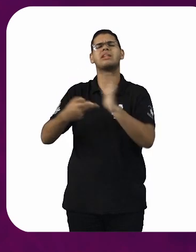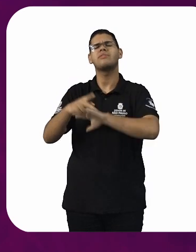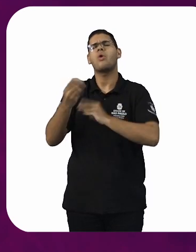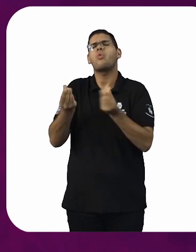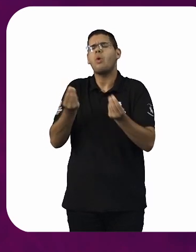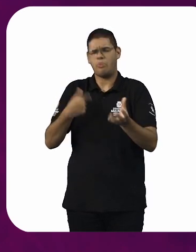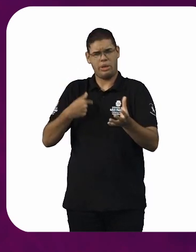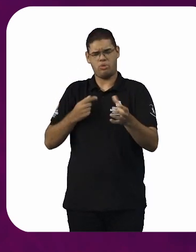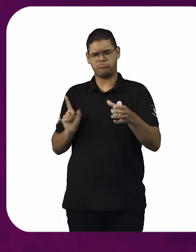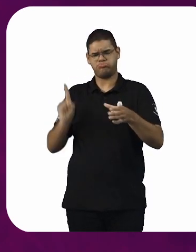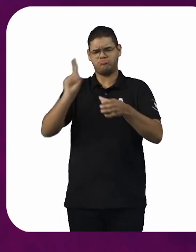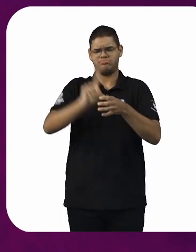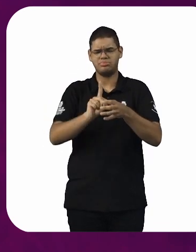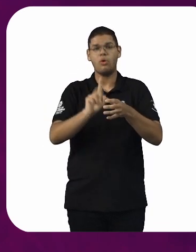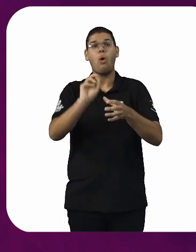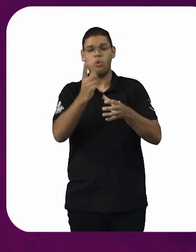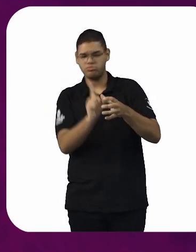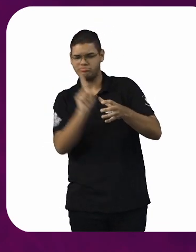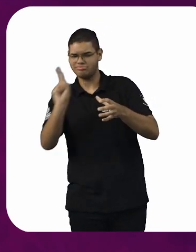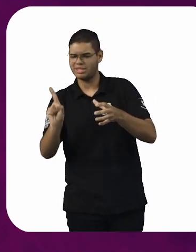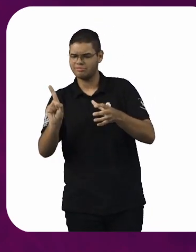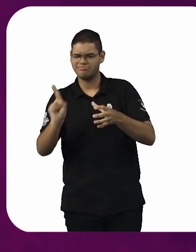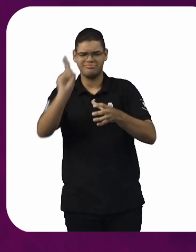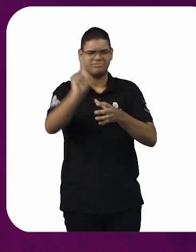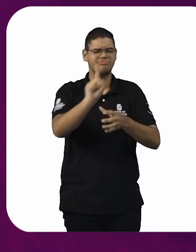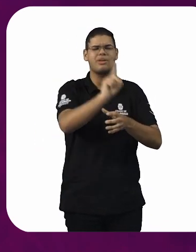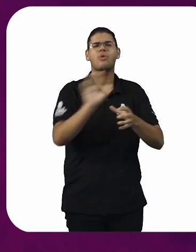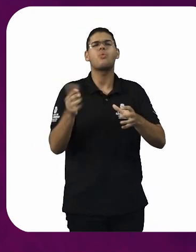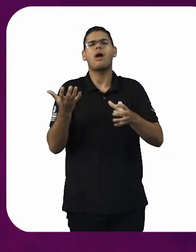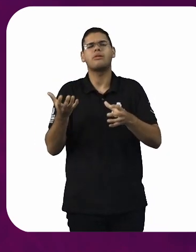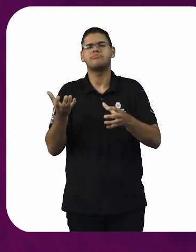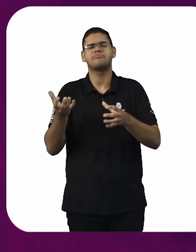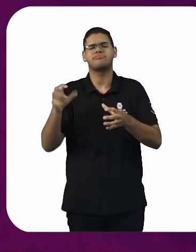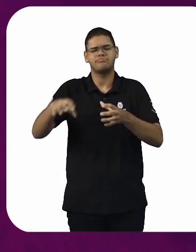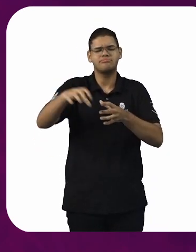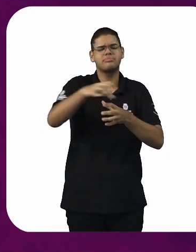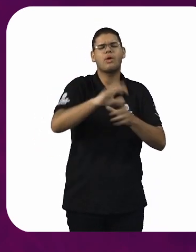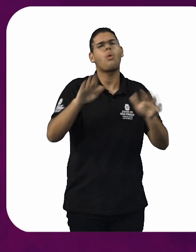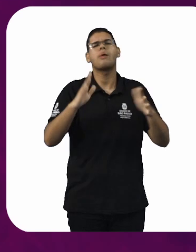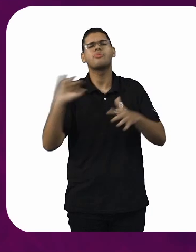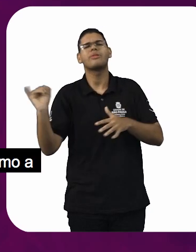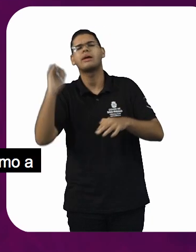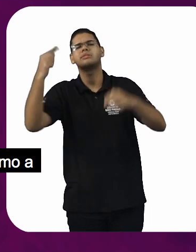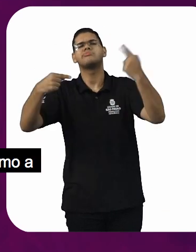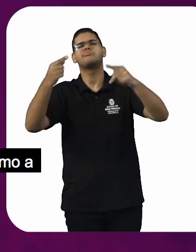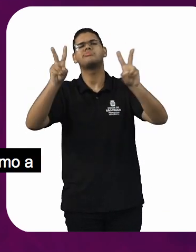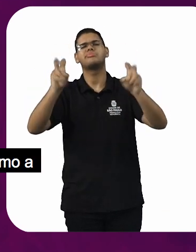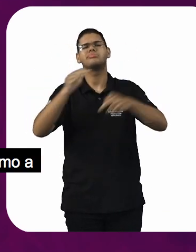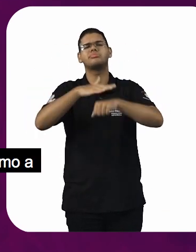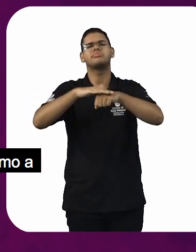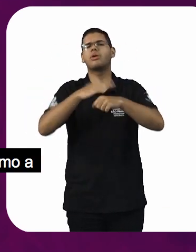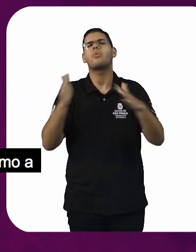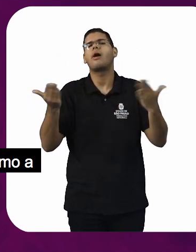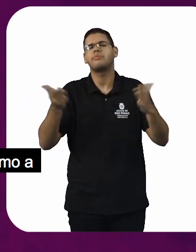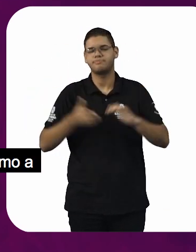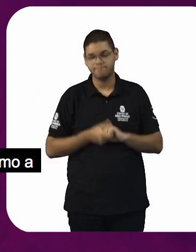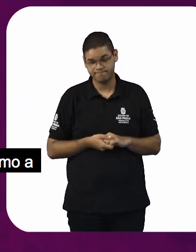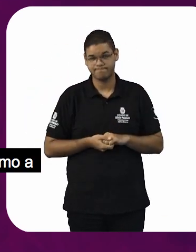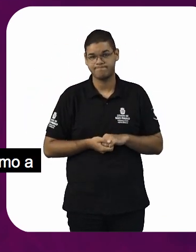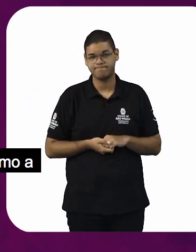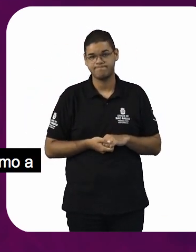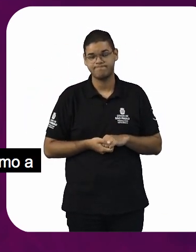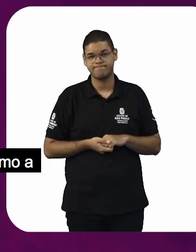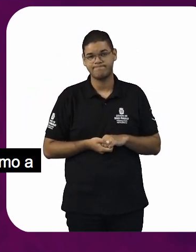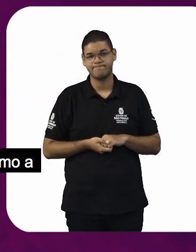pertencemos? Qual que é a importância também de tratar desse assunto? Bom, para mim Rosana é Rufino. difícil tratar